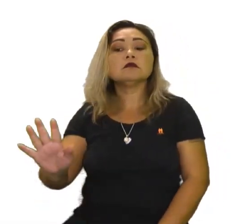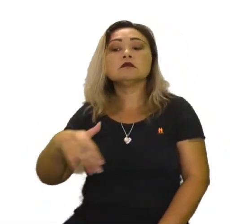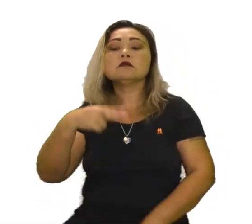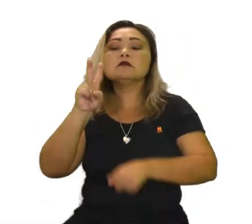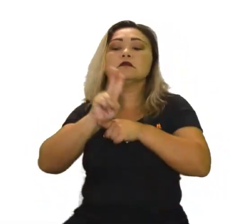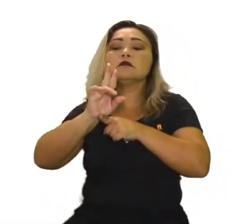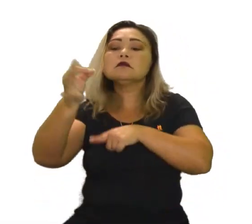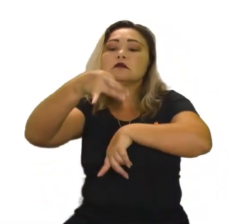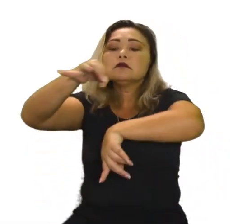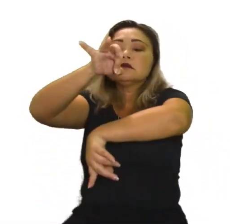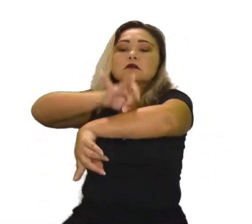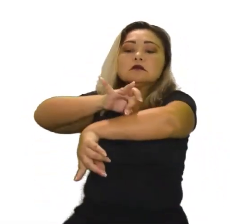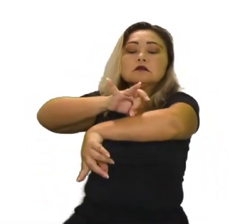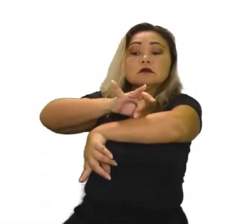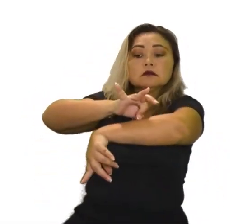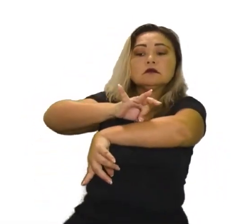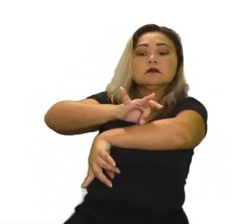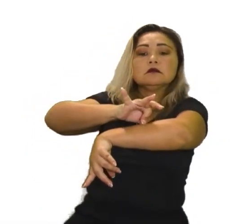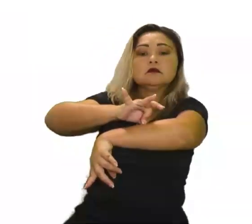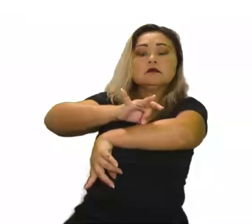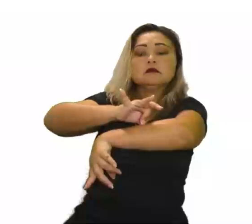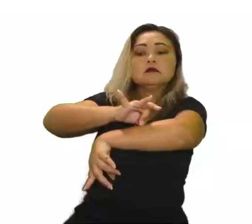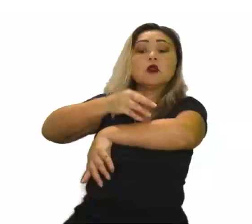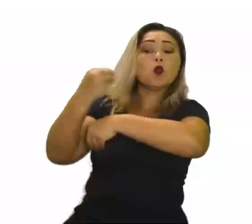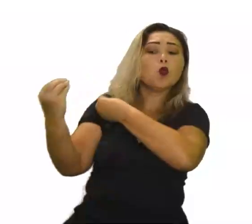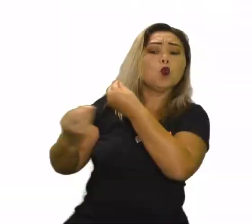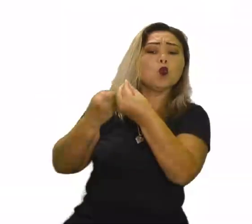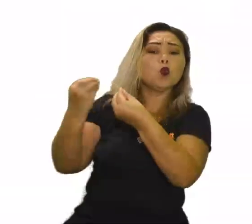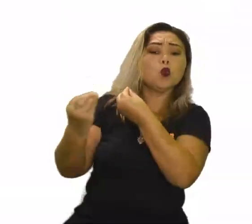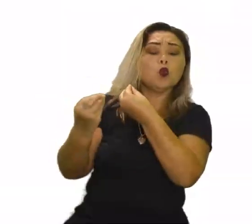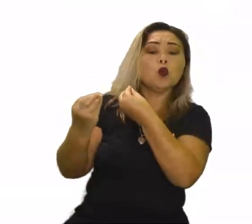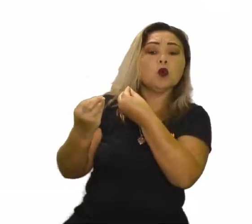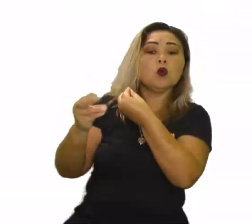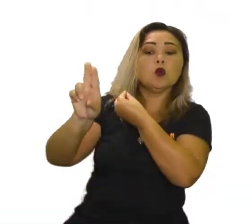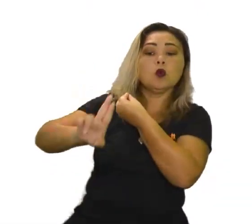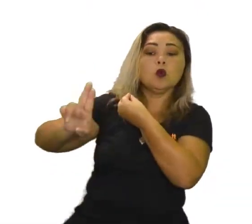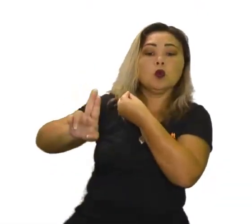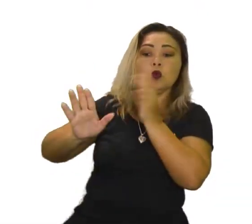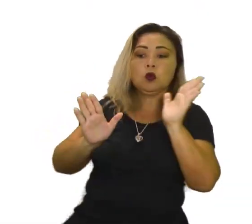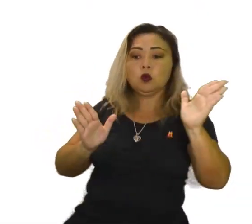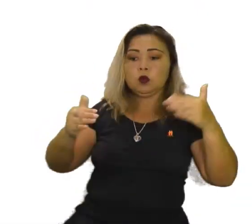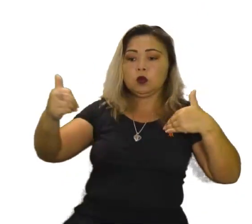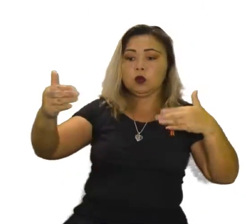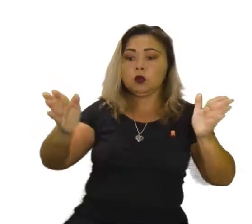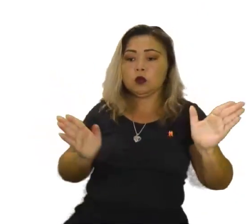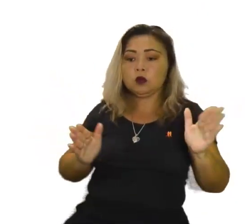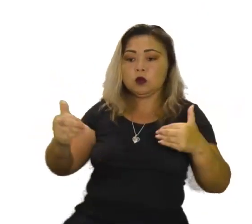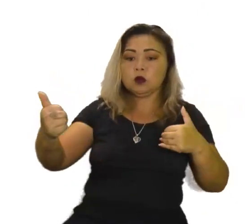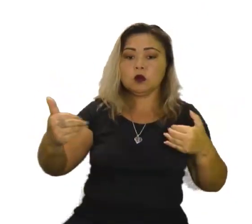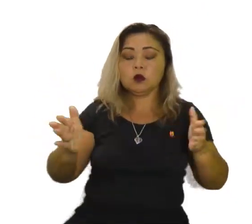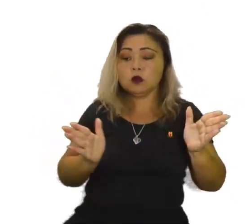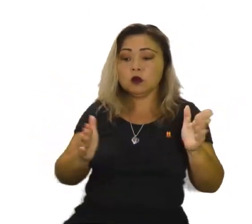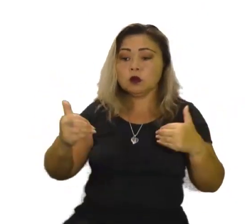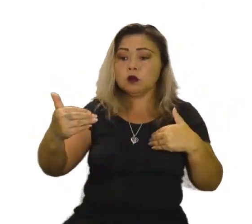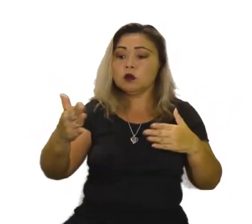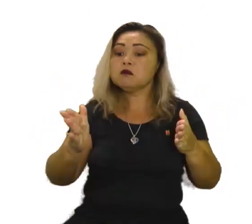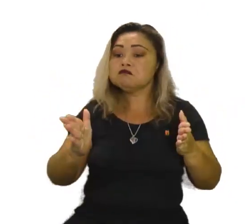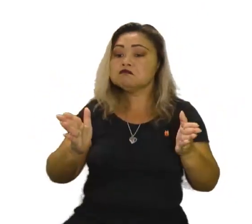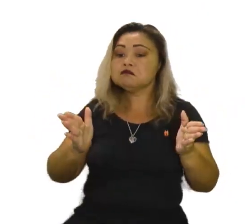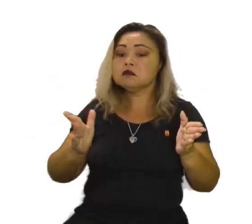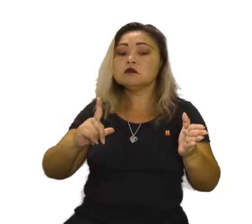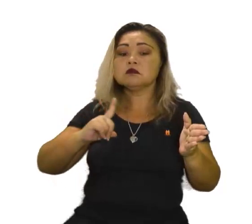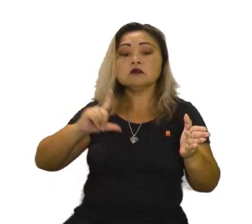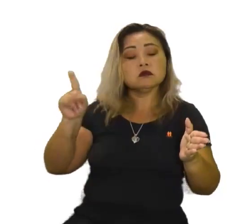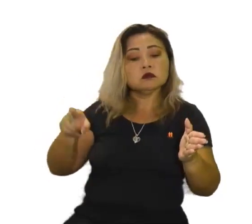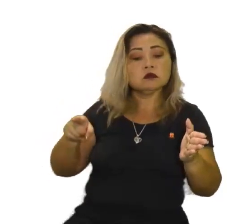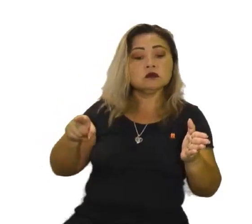geral, o processo de criação das abelhas, meus queridos, são utilizados caixotes, né? São caixas padrões.